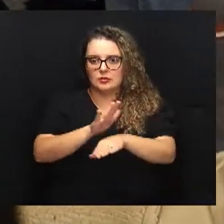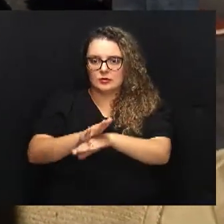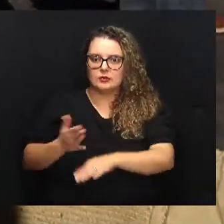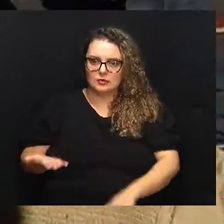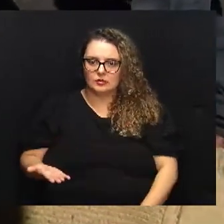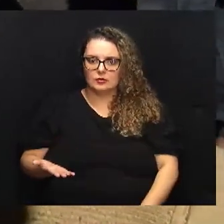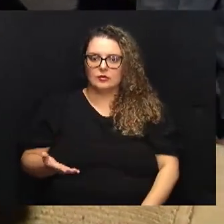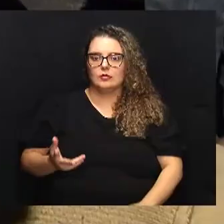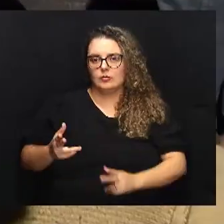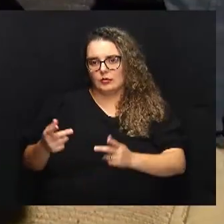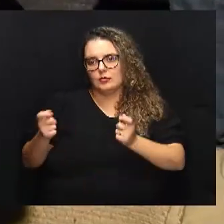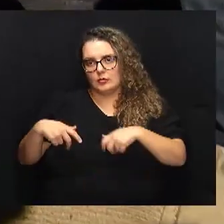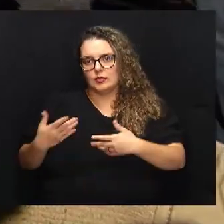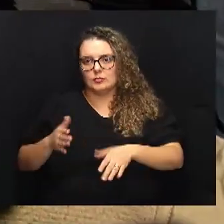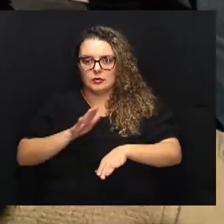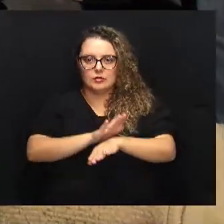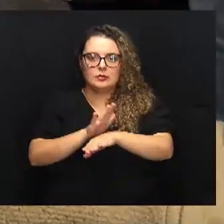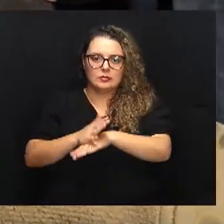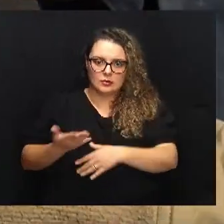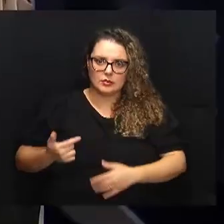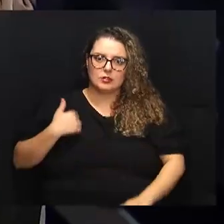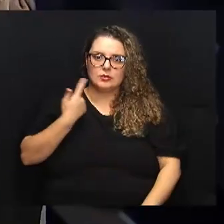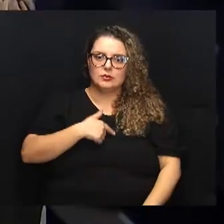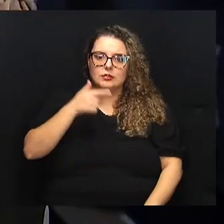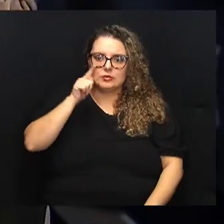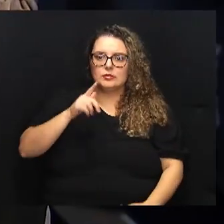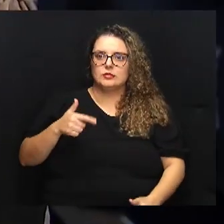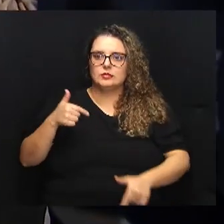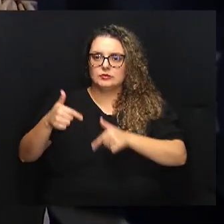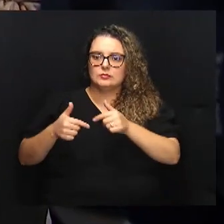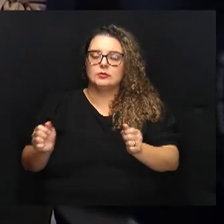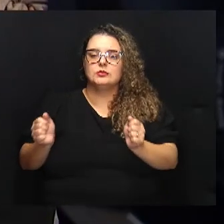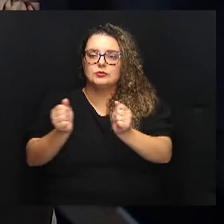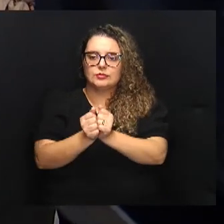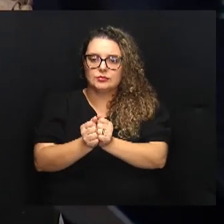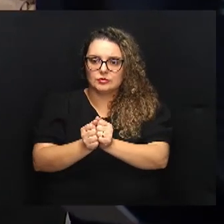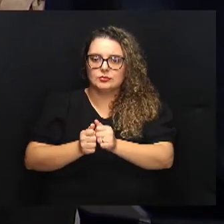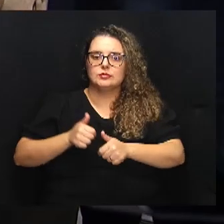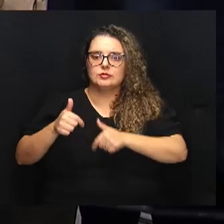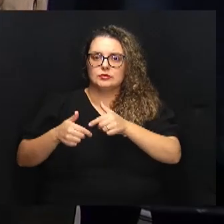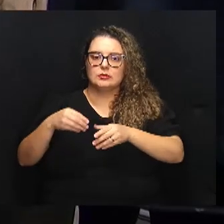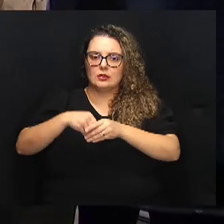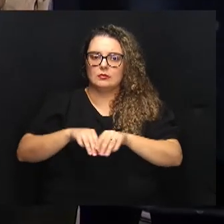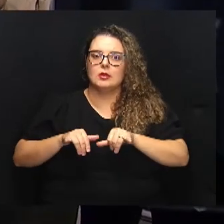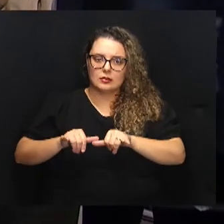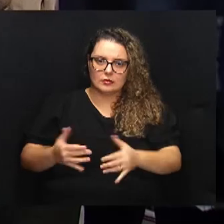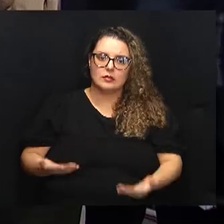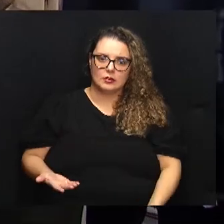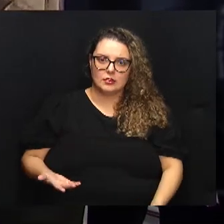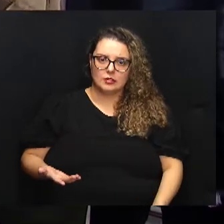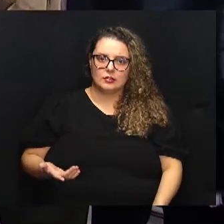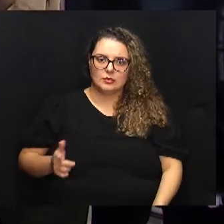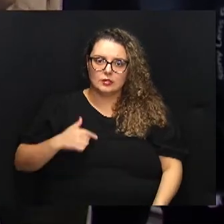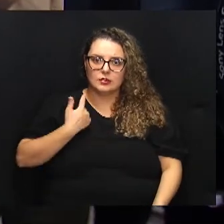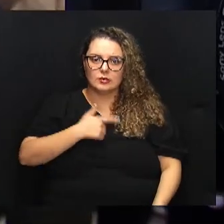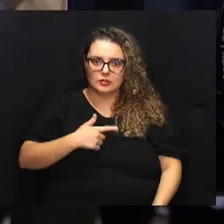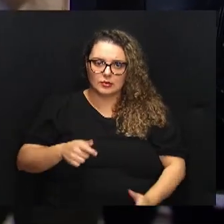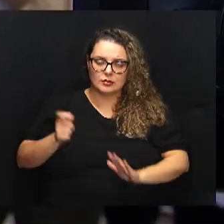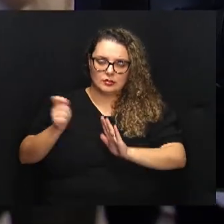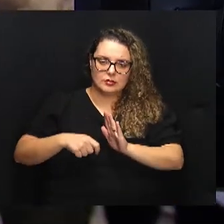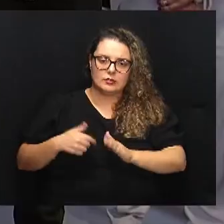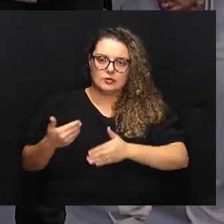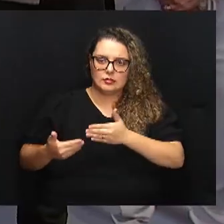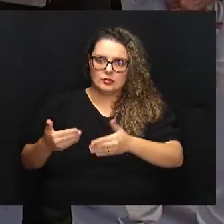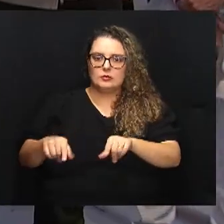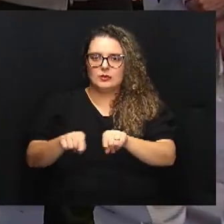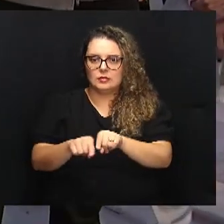medida do possível, contribuí que a gente conseguisse trabalhar junto com a obra interna do mercado e a nossa execução do nosso processo